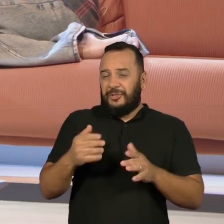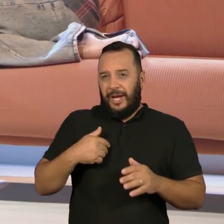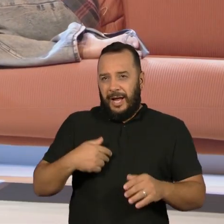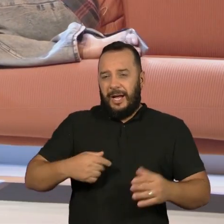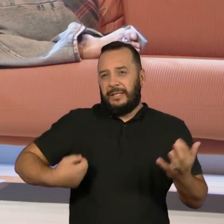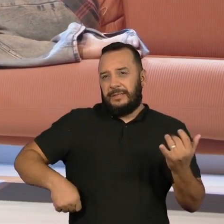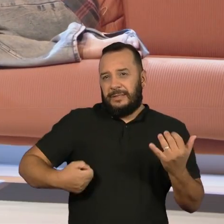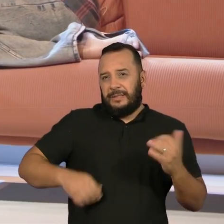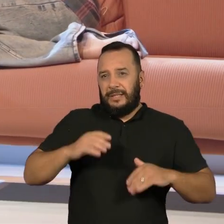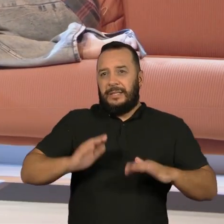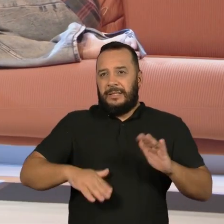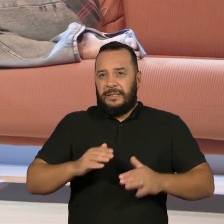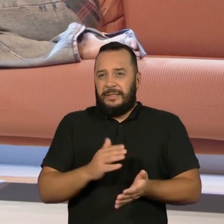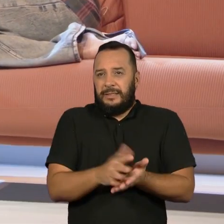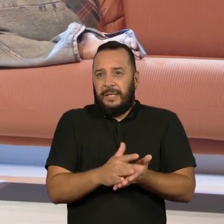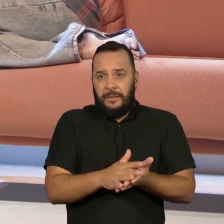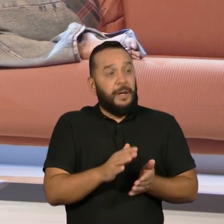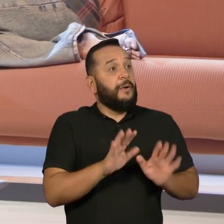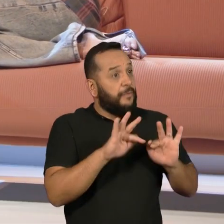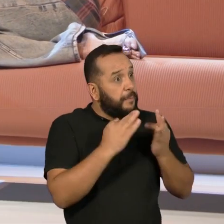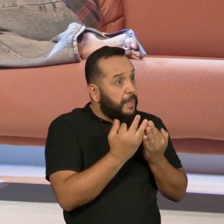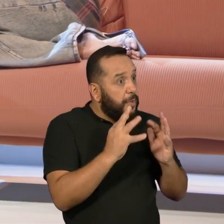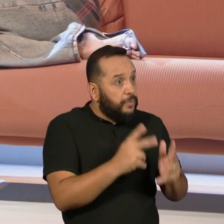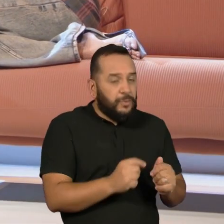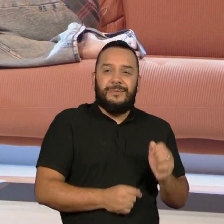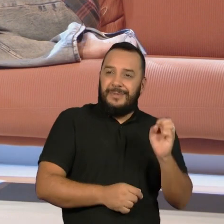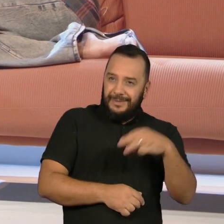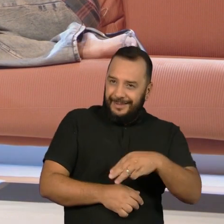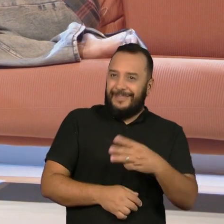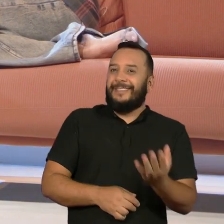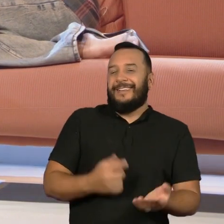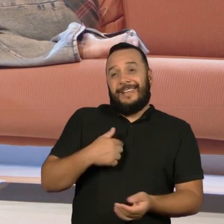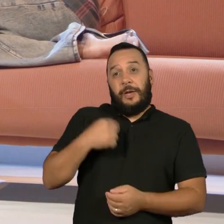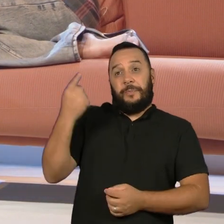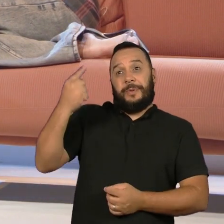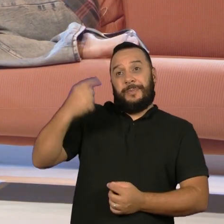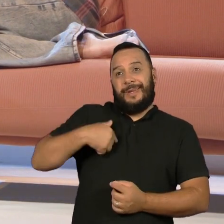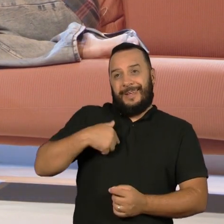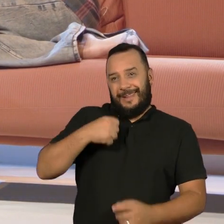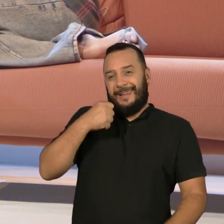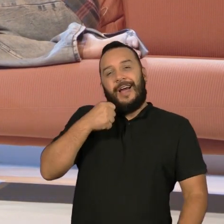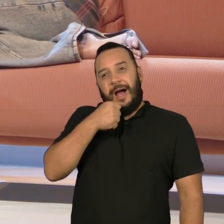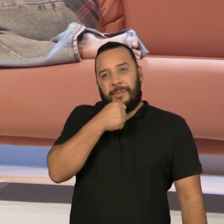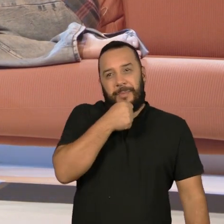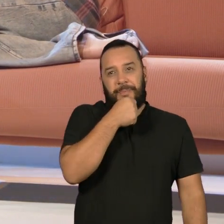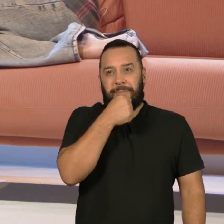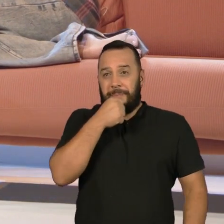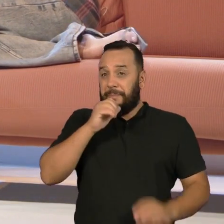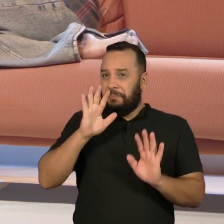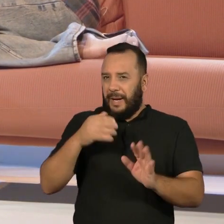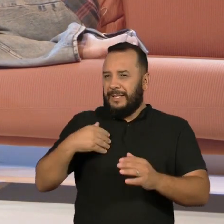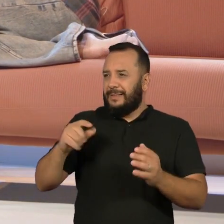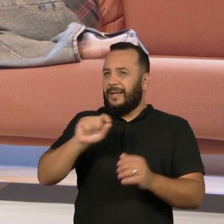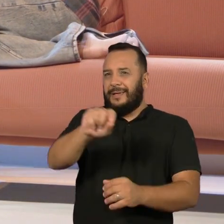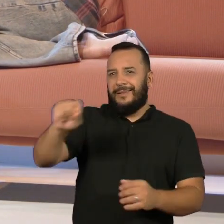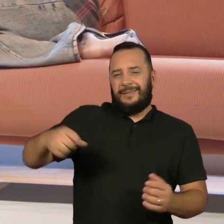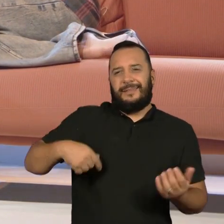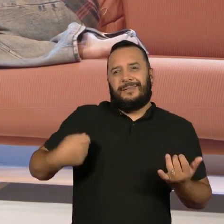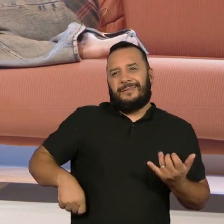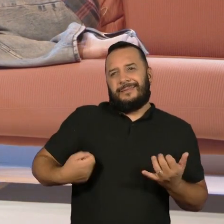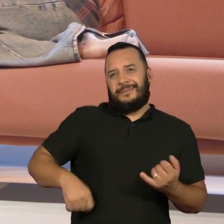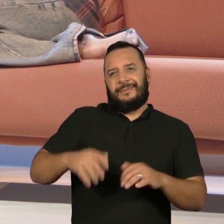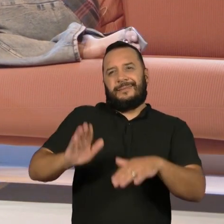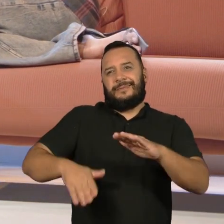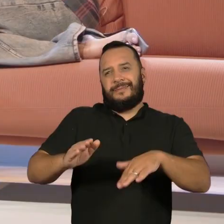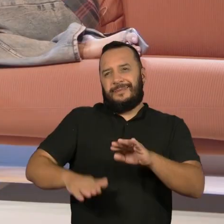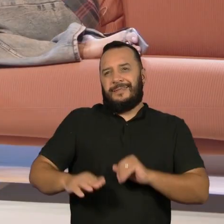né? Uma família muito musical, assim, sabe? Eu acabei sendo a primeira cantora da família, mas músicos tem muitos, assim. E